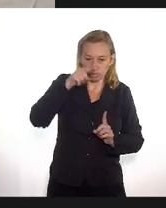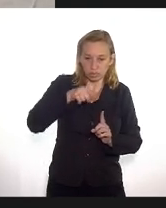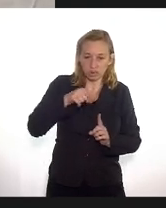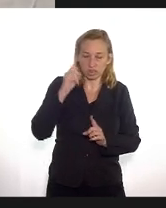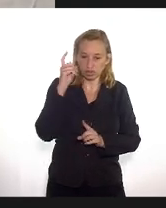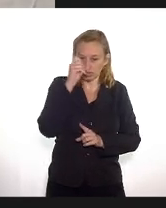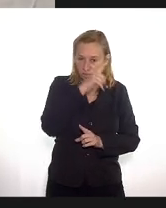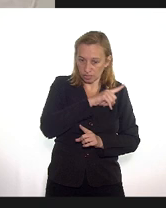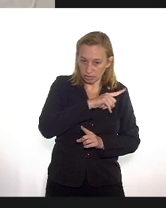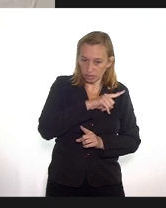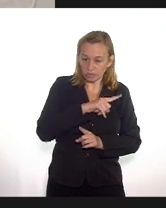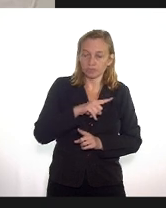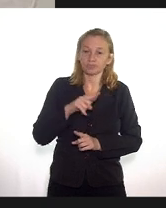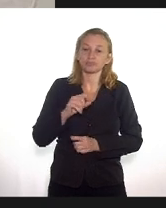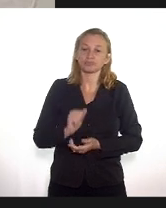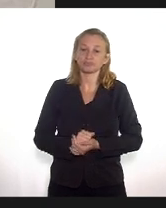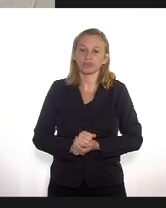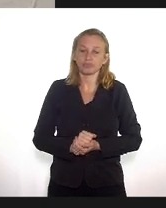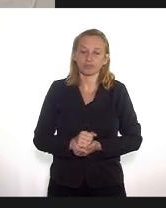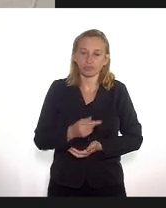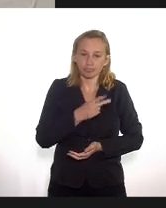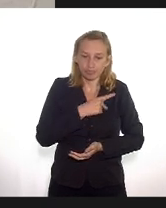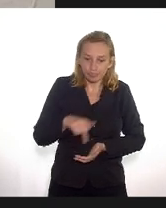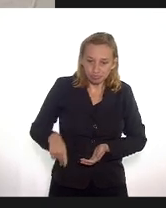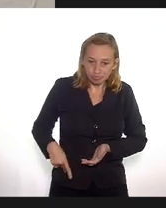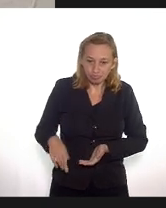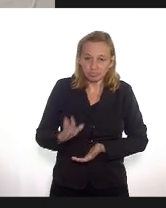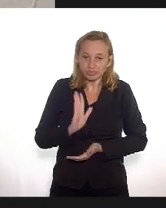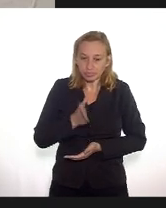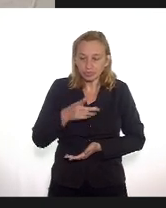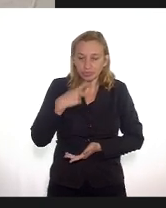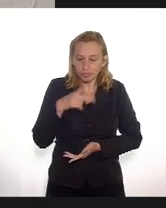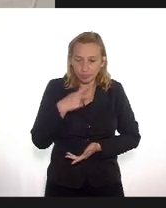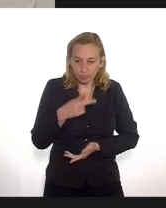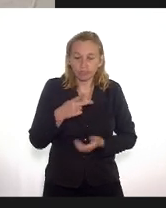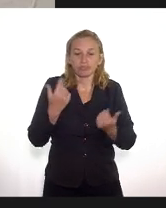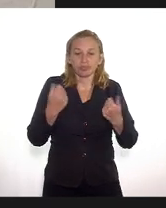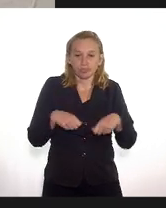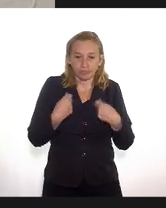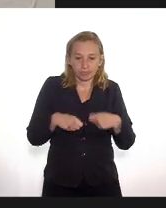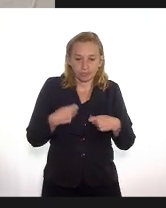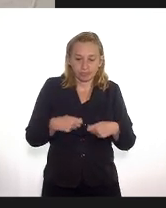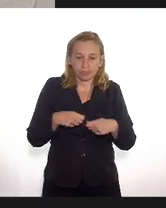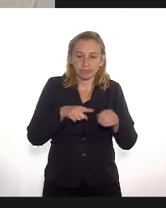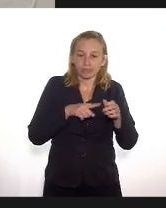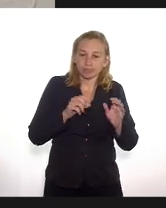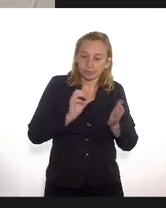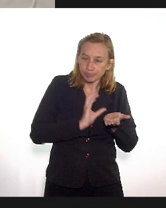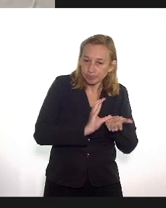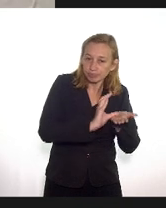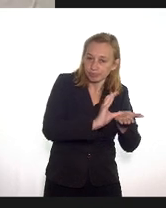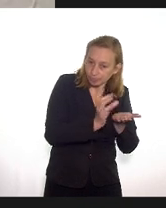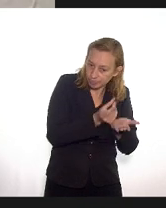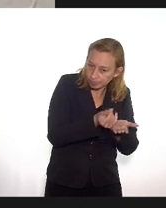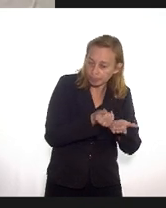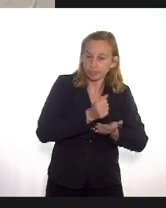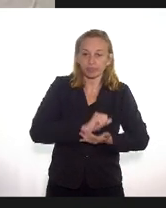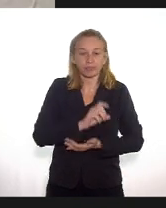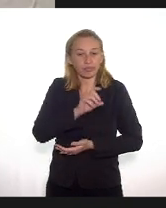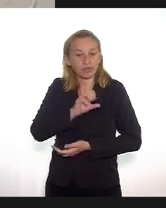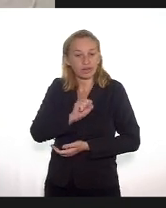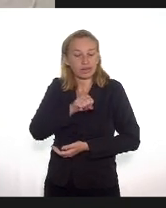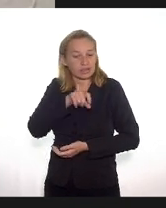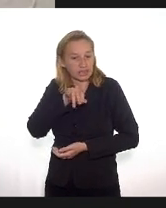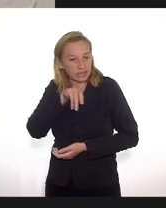dificuldade, já conversei inclusive com o novo presidente, e ele já falou também sobre a necessidade desse investimento com dados no CEDERJ, porque para a